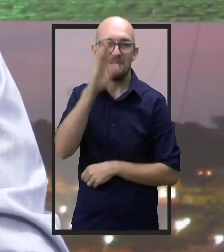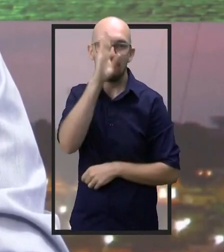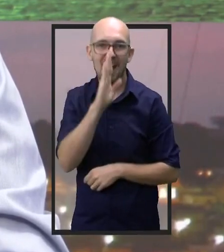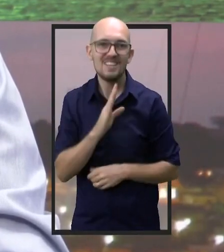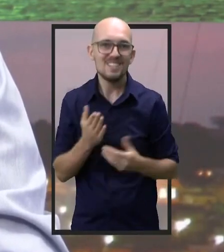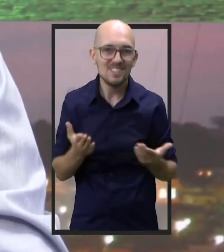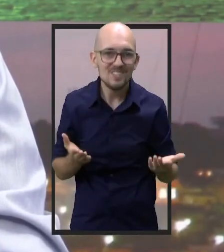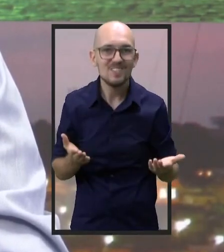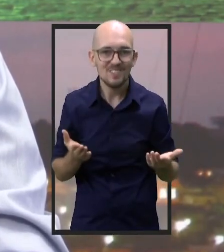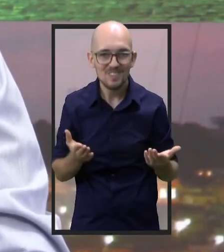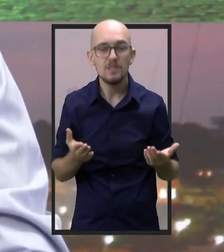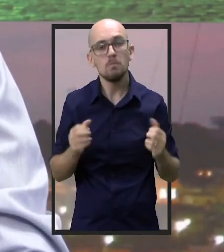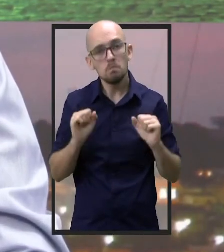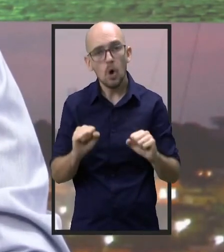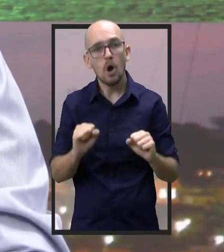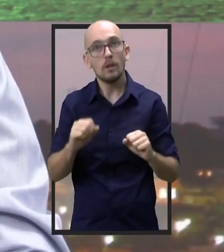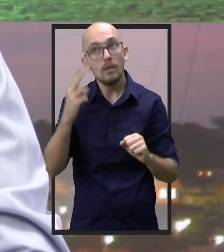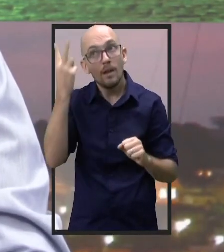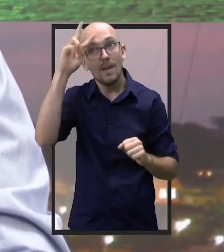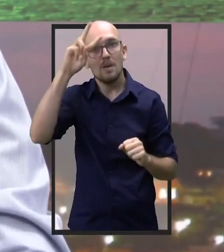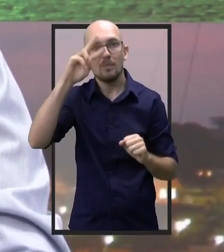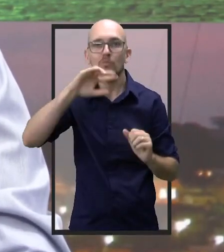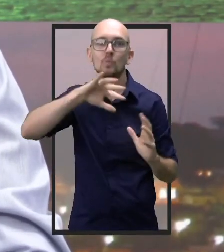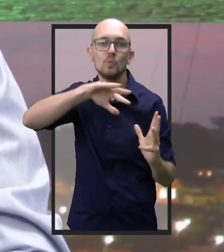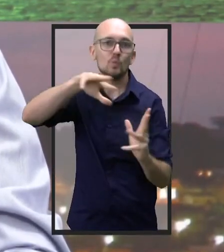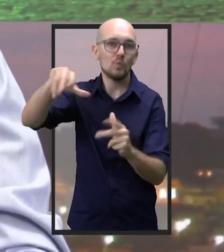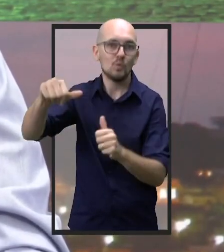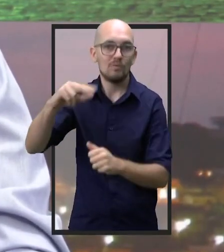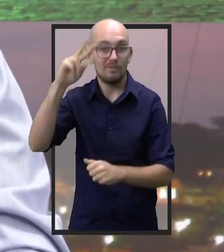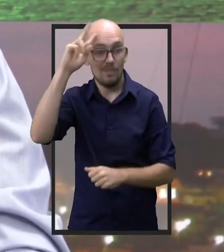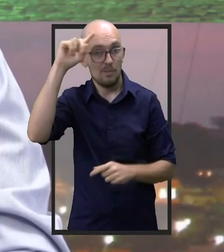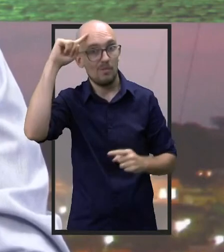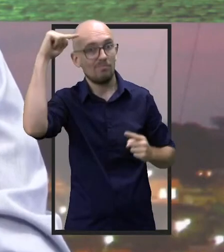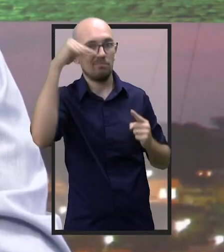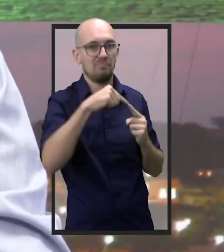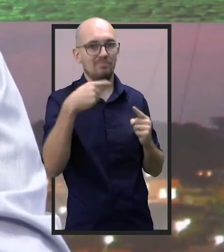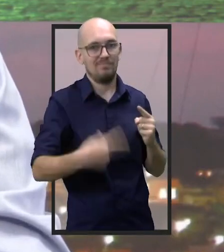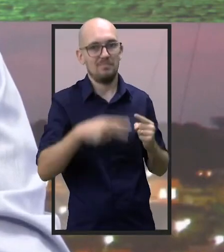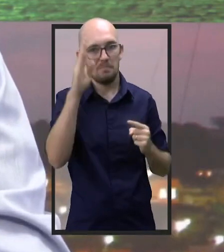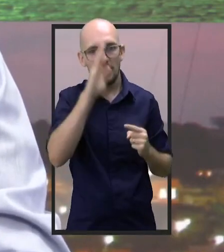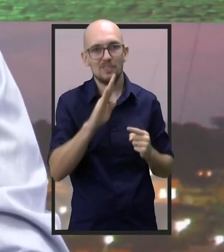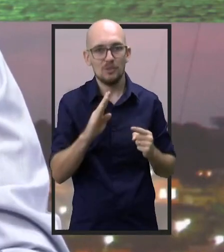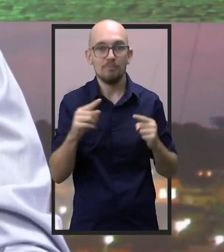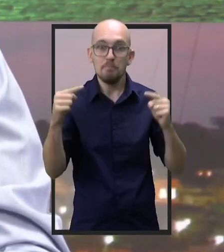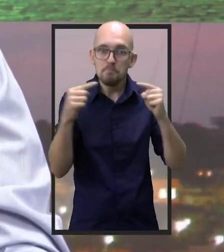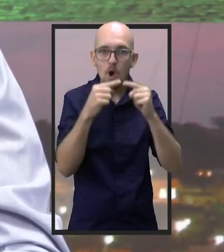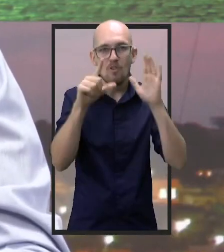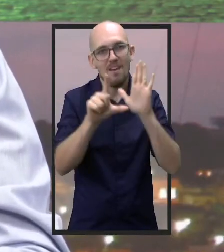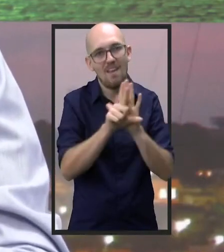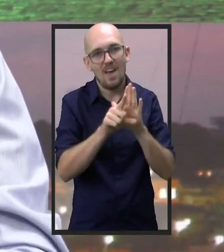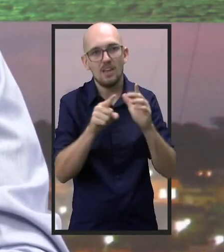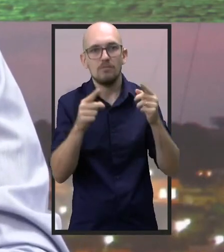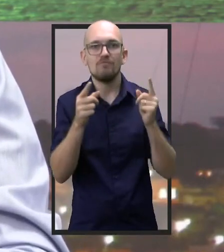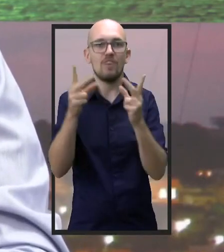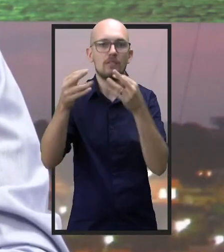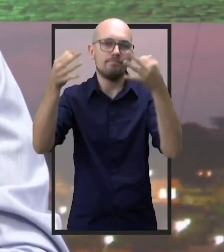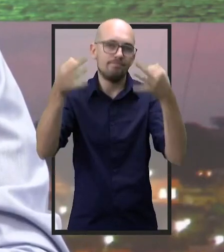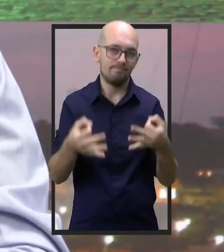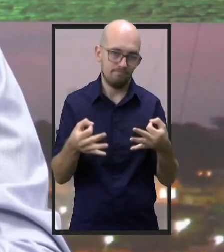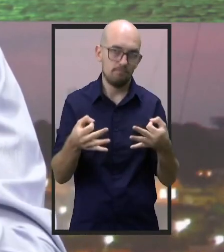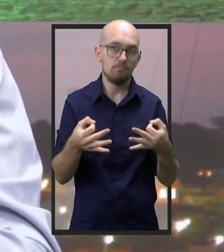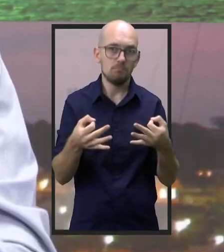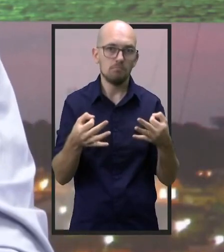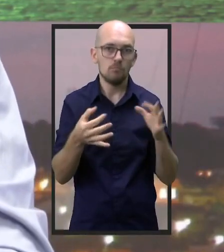cidade, sustentável, dentro da legalidade e sendo eficiente. Então, esse contexto a gente poder levar lá